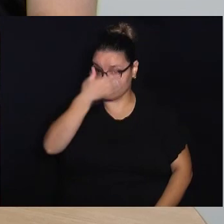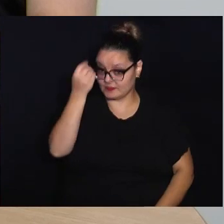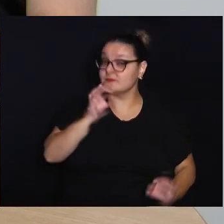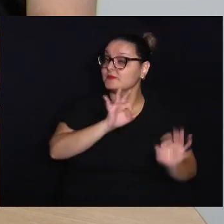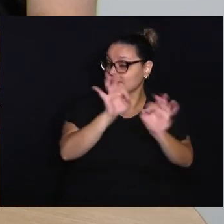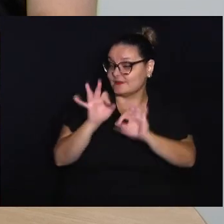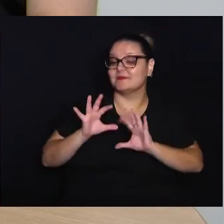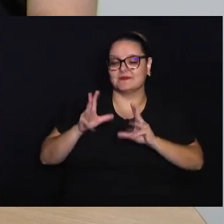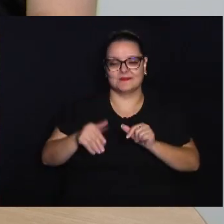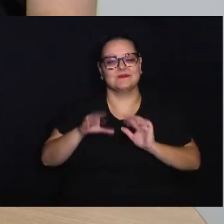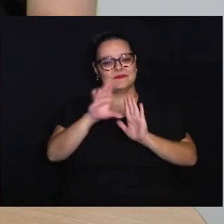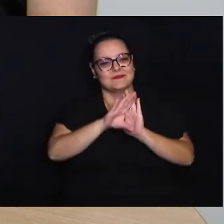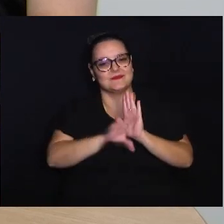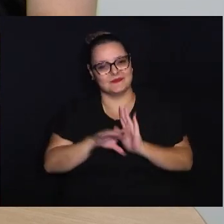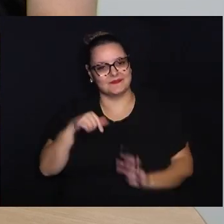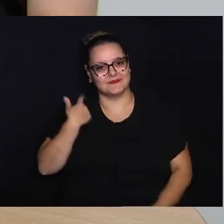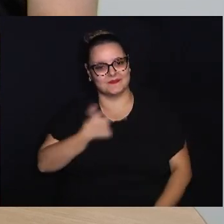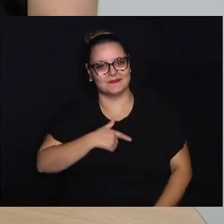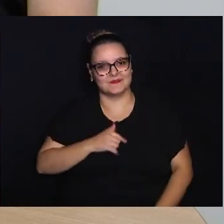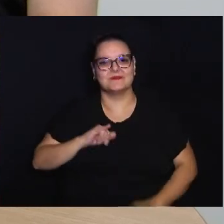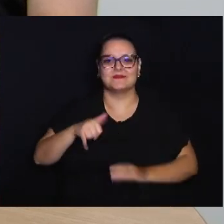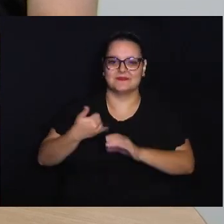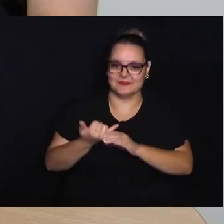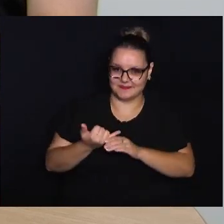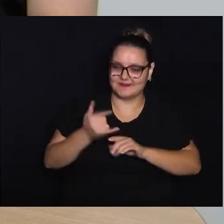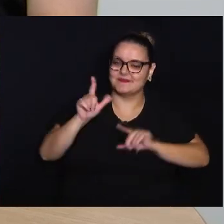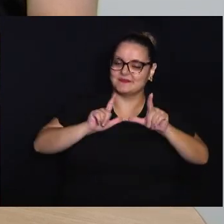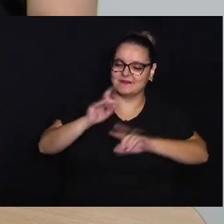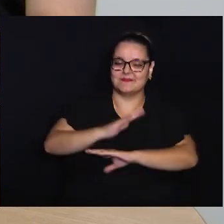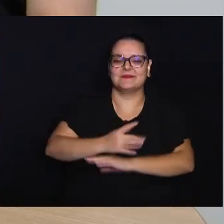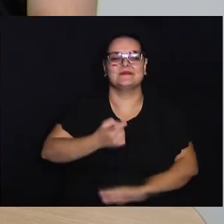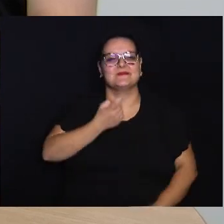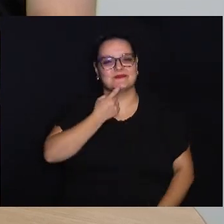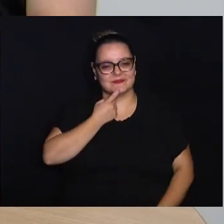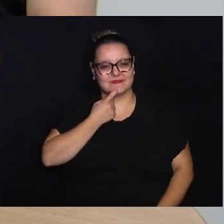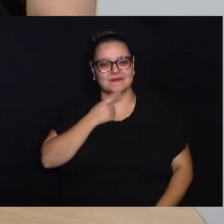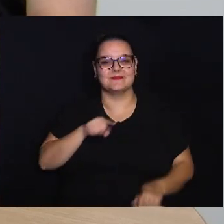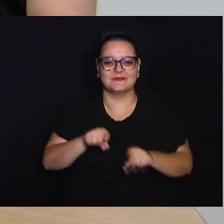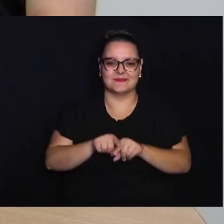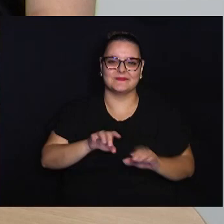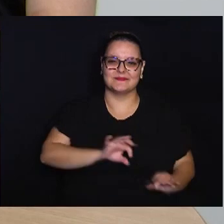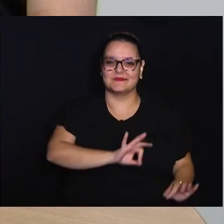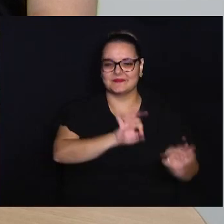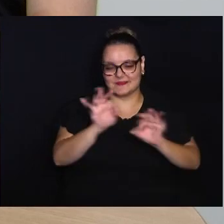Pessoal, não esqueçam de acompanhar toda a nossa programação no nosso YouTube, TV Câmara